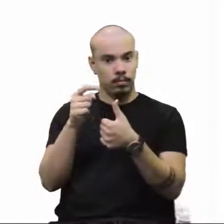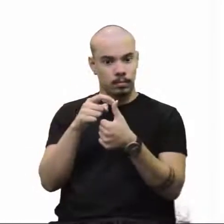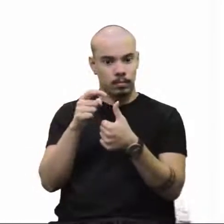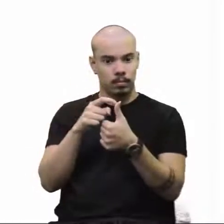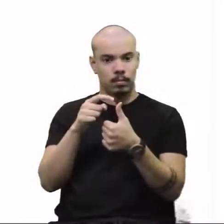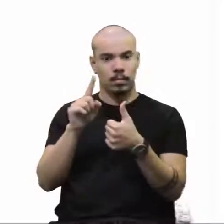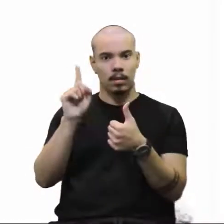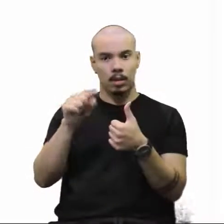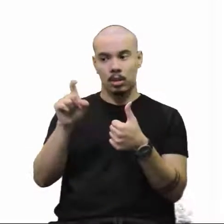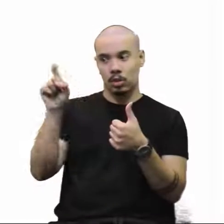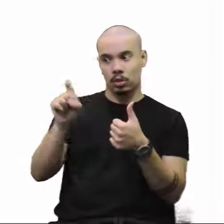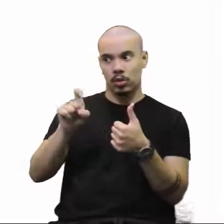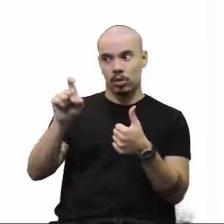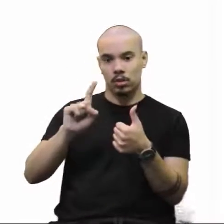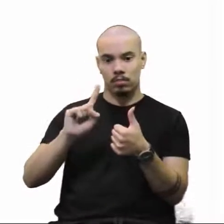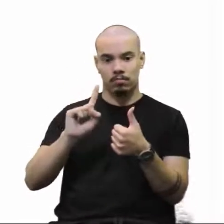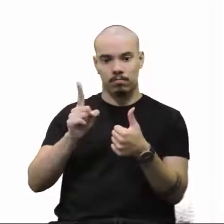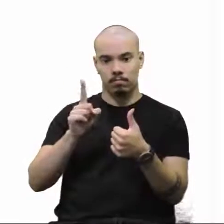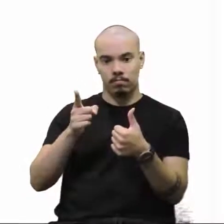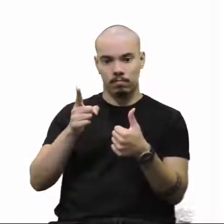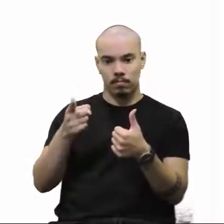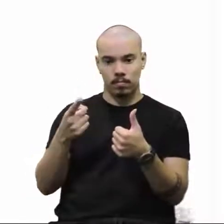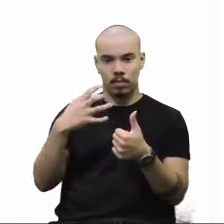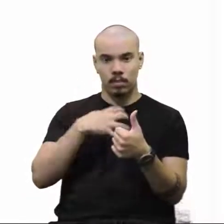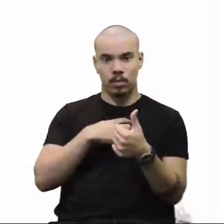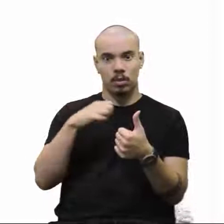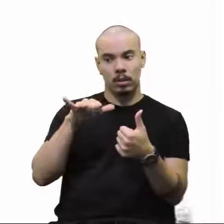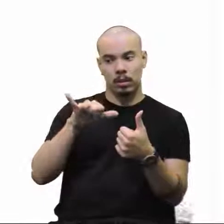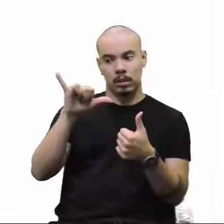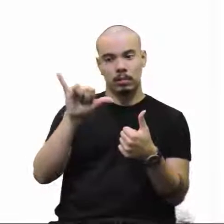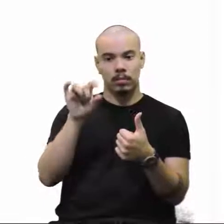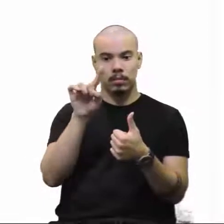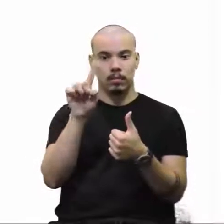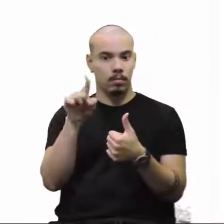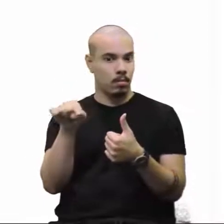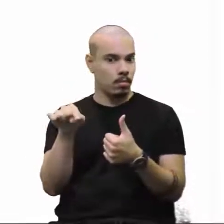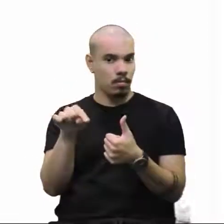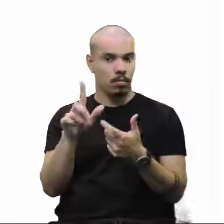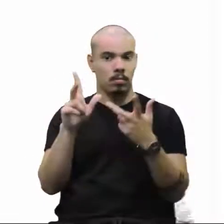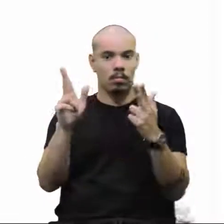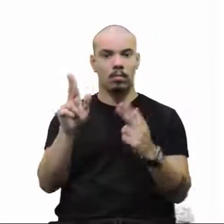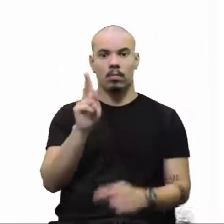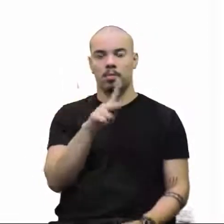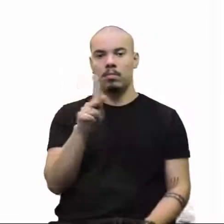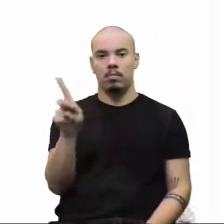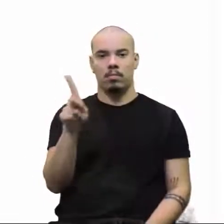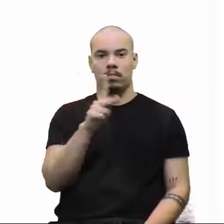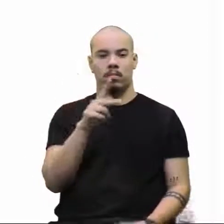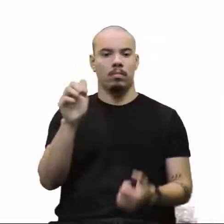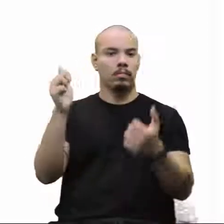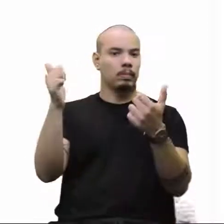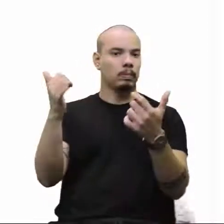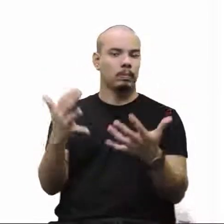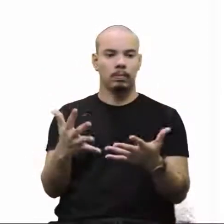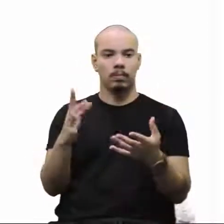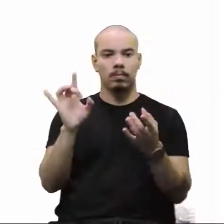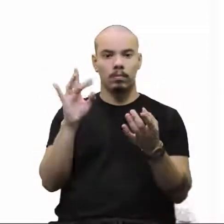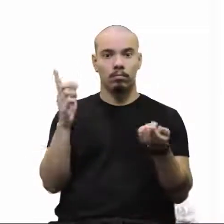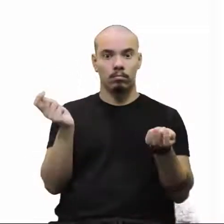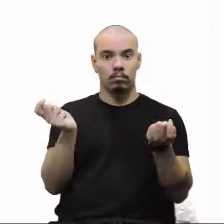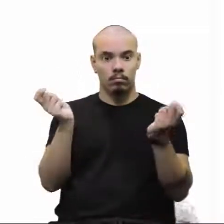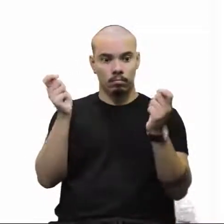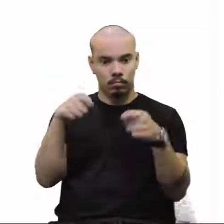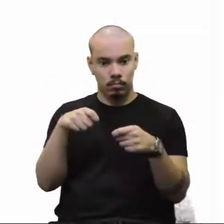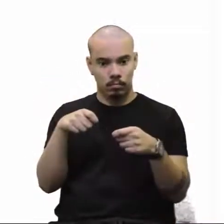eixo X, no sentido Y, Z. Primeiro, como o professor Décio falou, só dá para girar